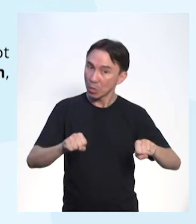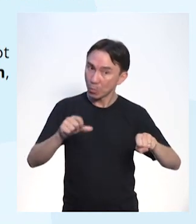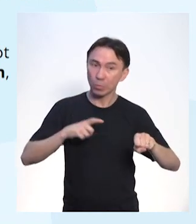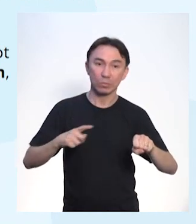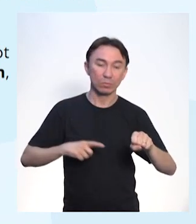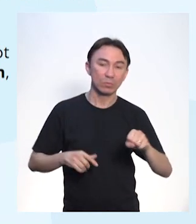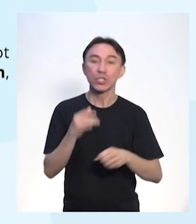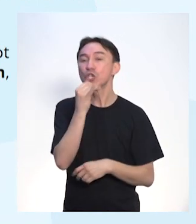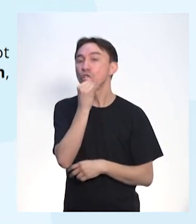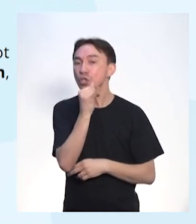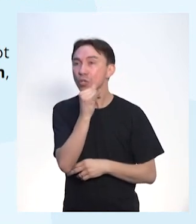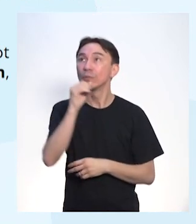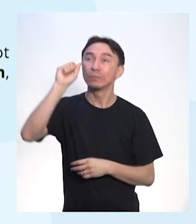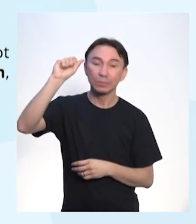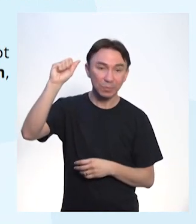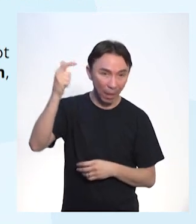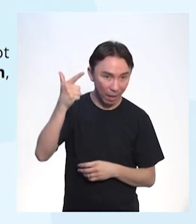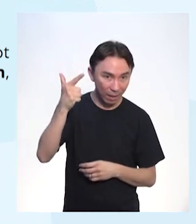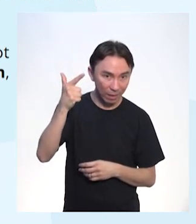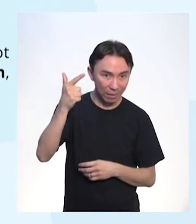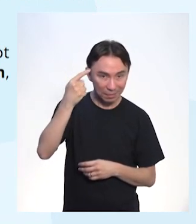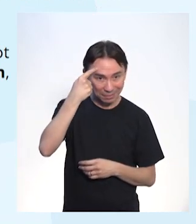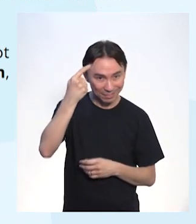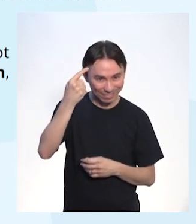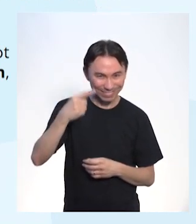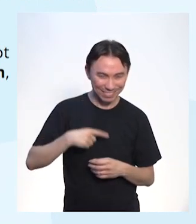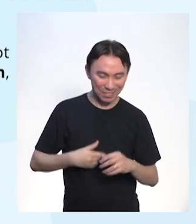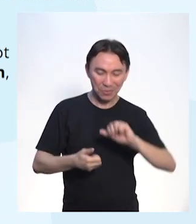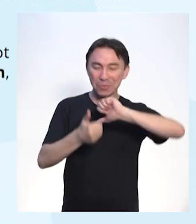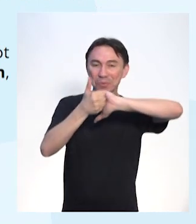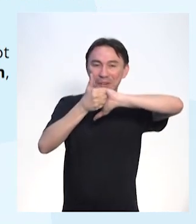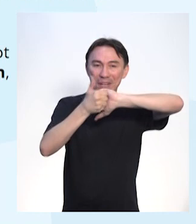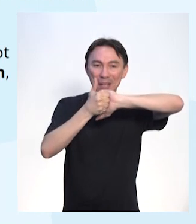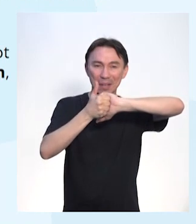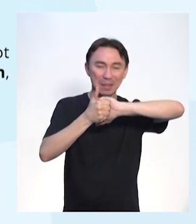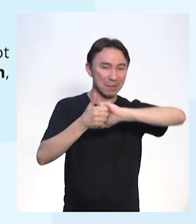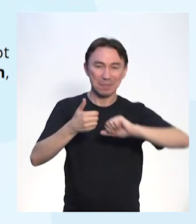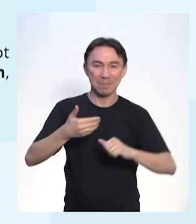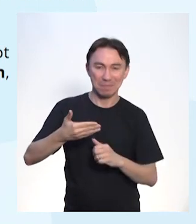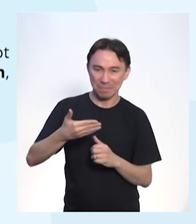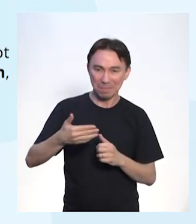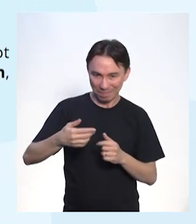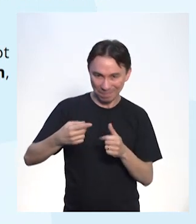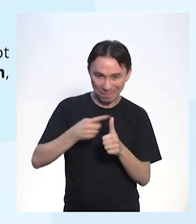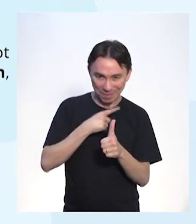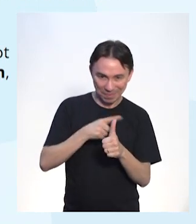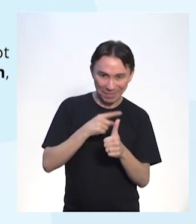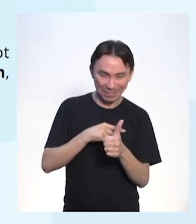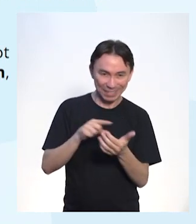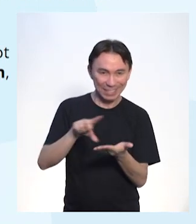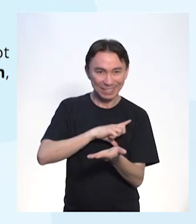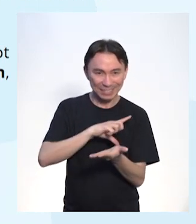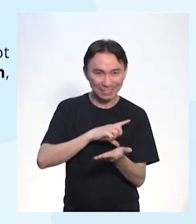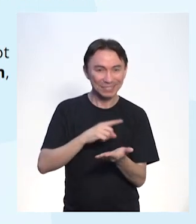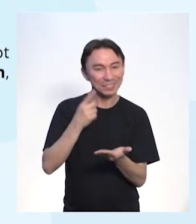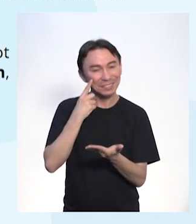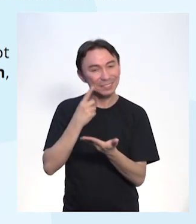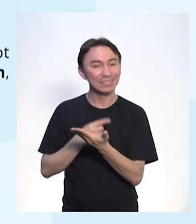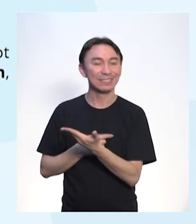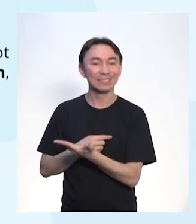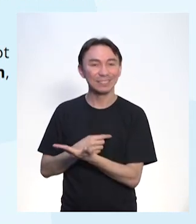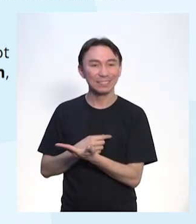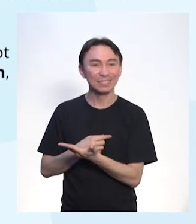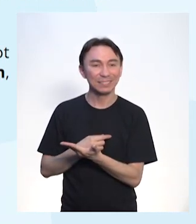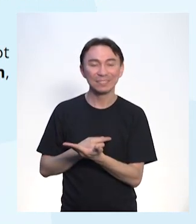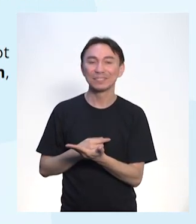solar. Eu não falei que a qualidade vem sempre antes? Então, system, então você tem o sistema, energia solar. Então